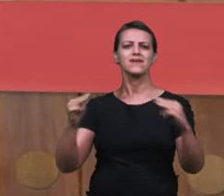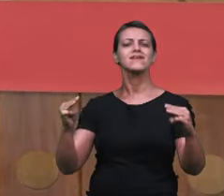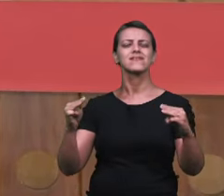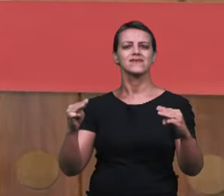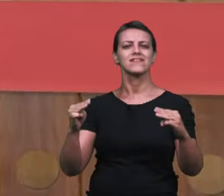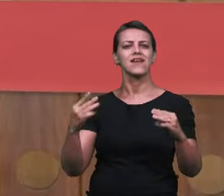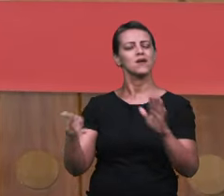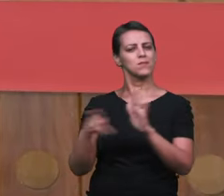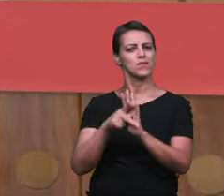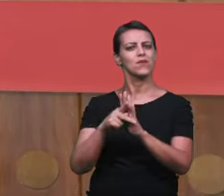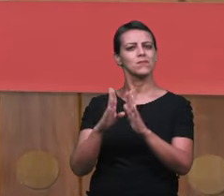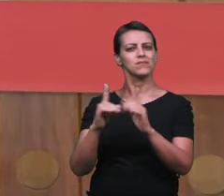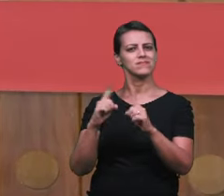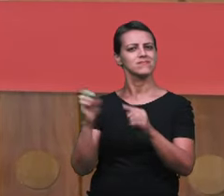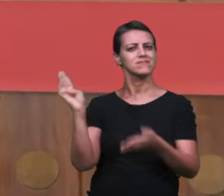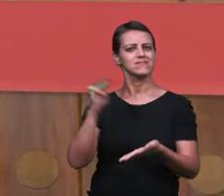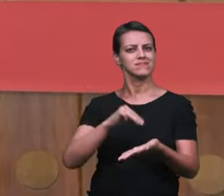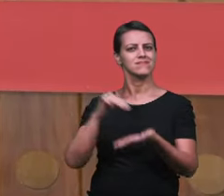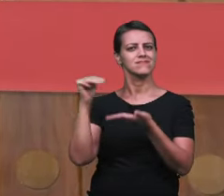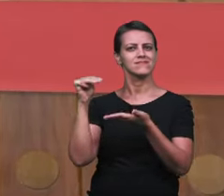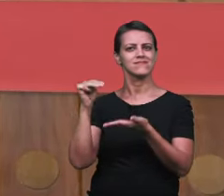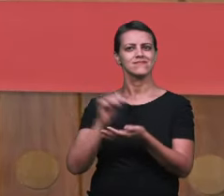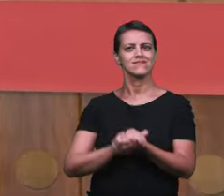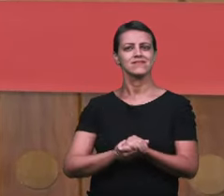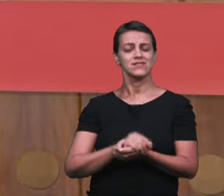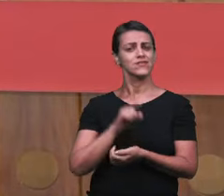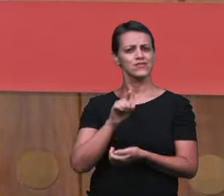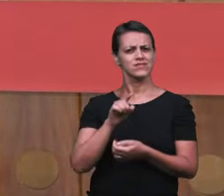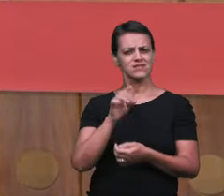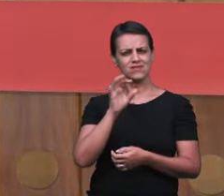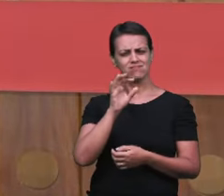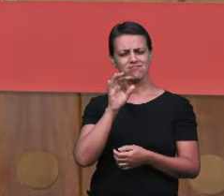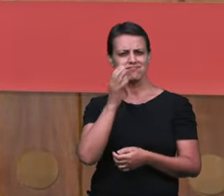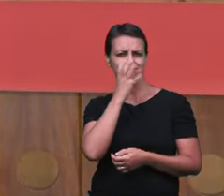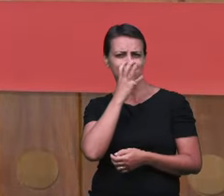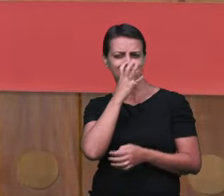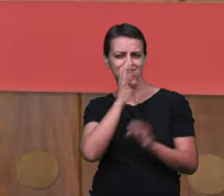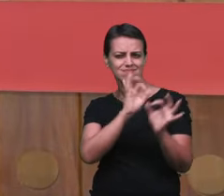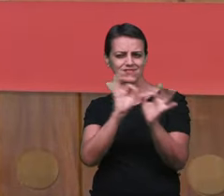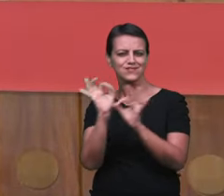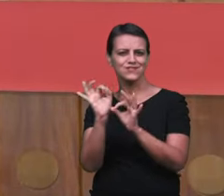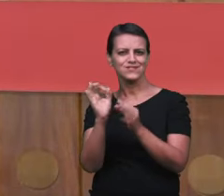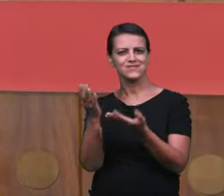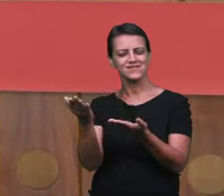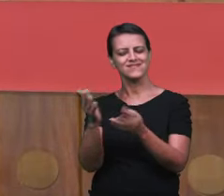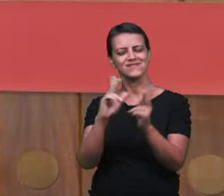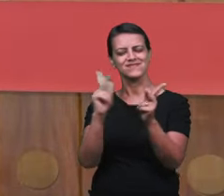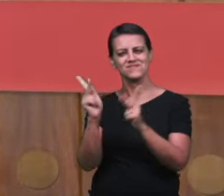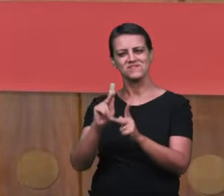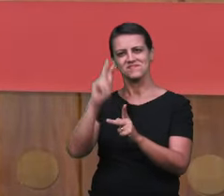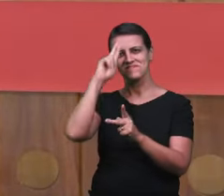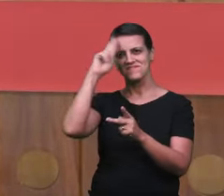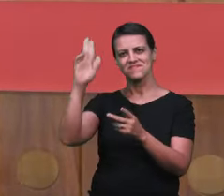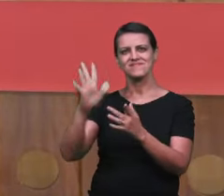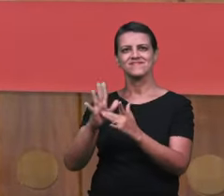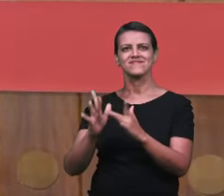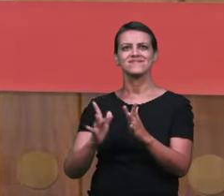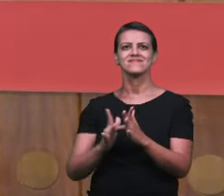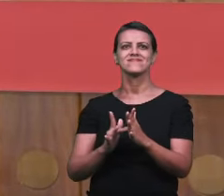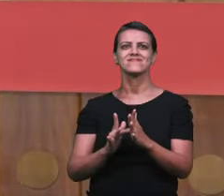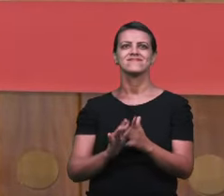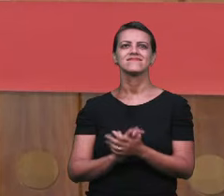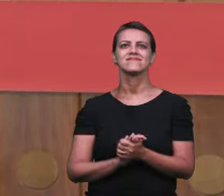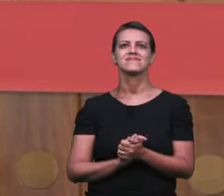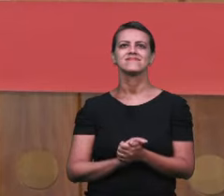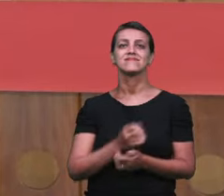à Igreja Cristã Maranata. Você está assistindo também. Aí nós cumprimentamos com a paz do Senhor Jesus. Qual o número da TV?